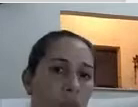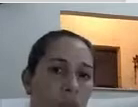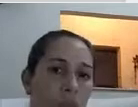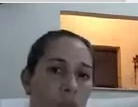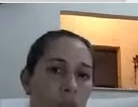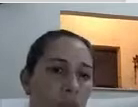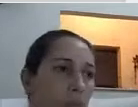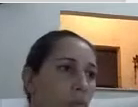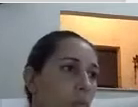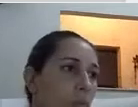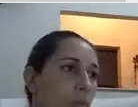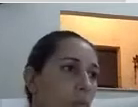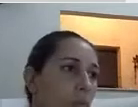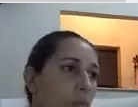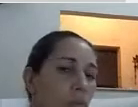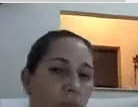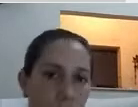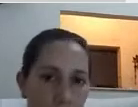algum objeto.